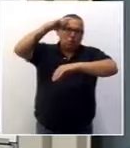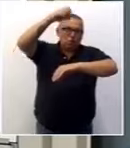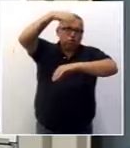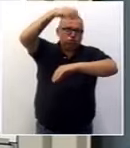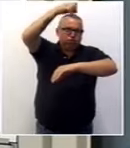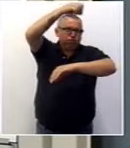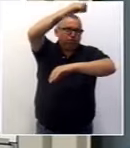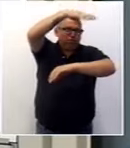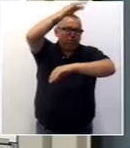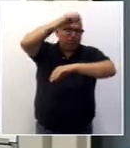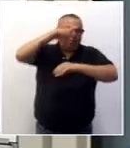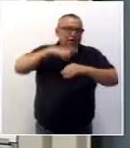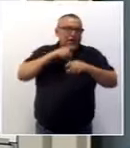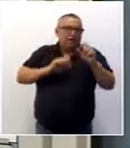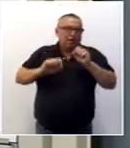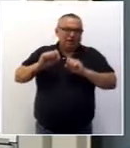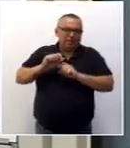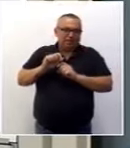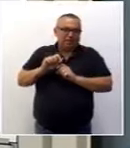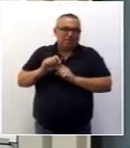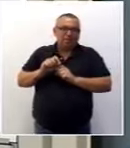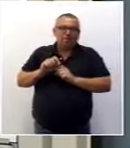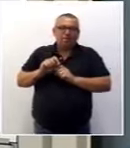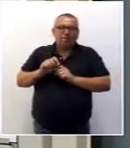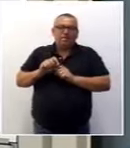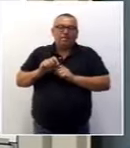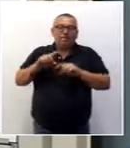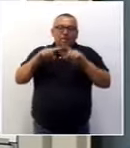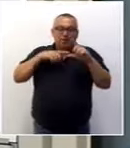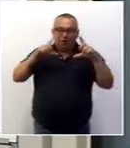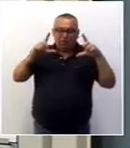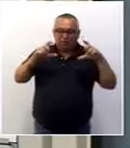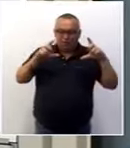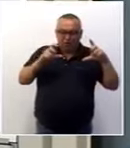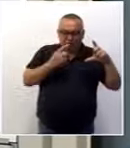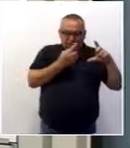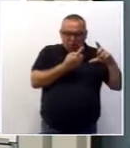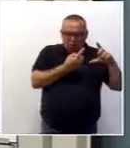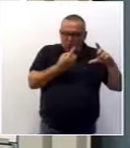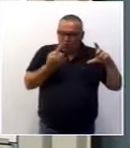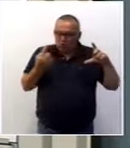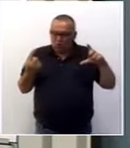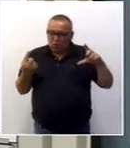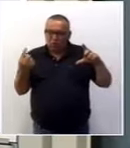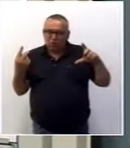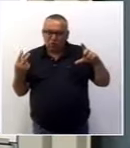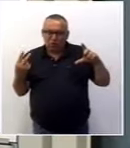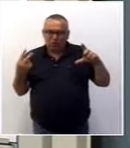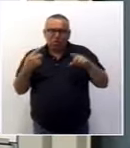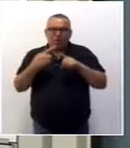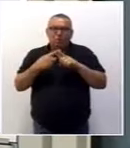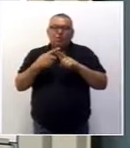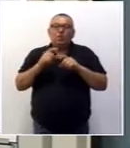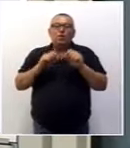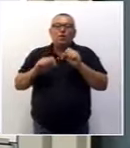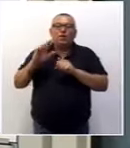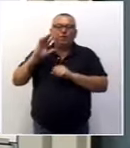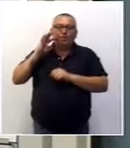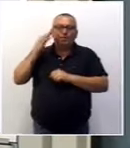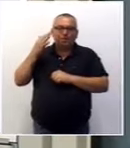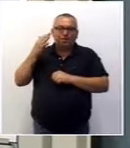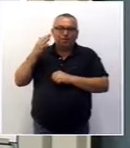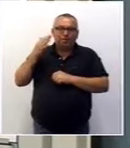aqui que está aparecendo nessa fotografia e nessa fotografia. Por que que isso acontece? Por uma